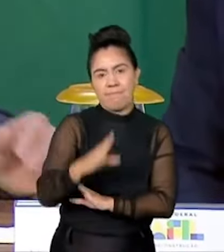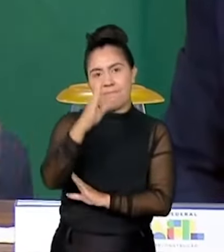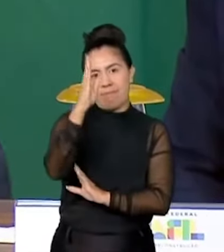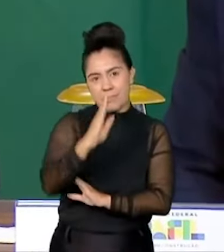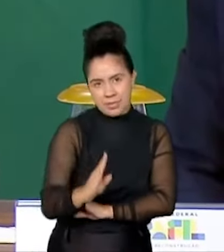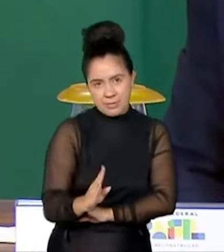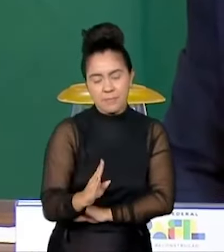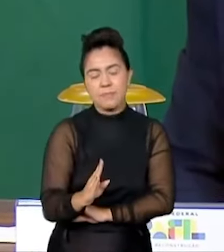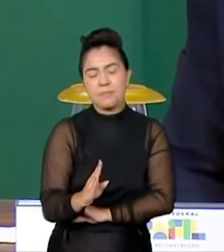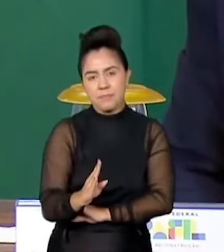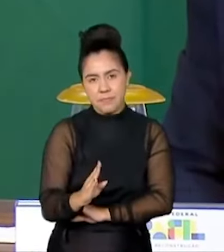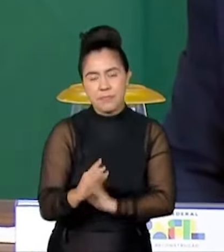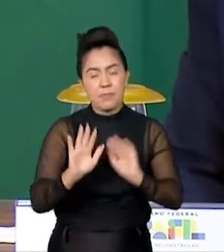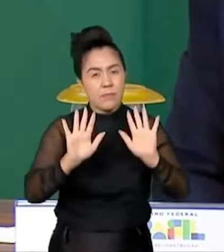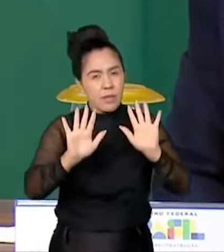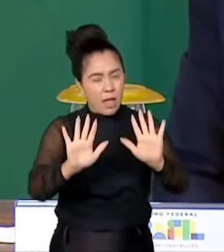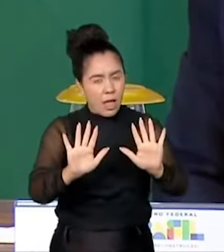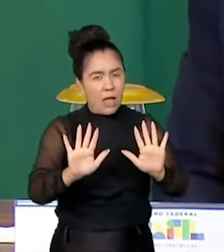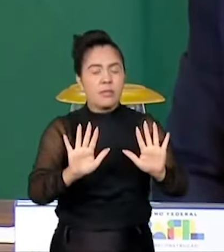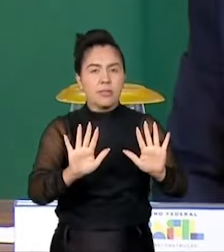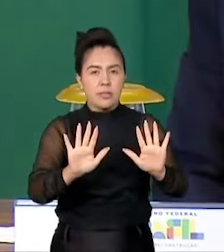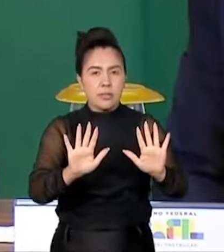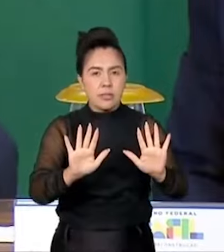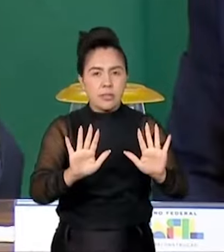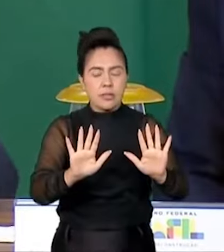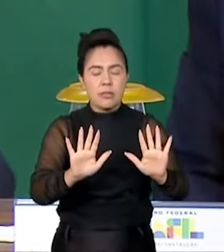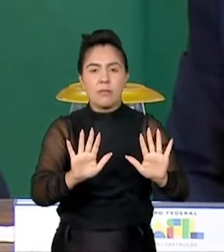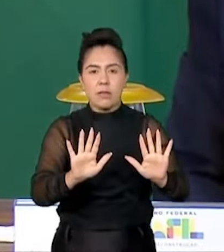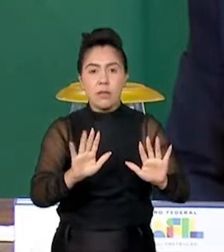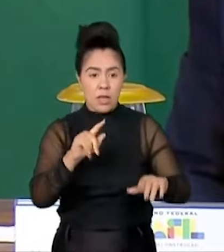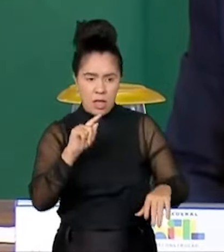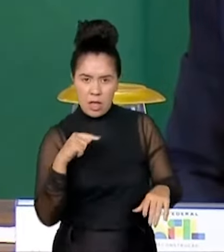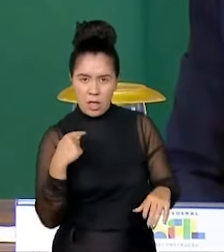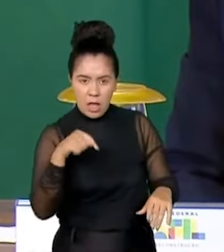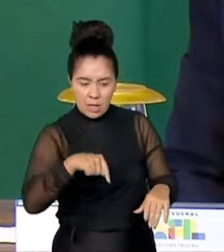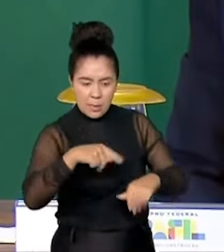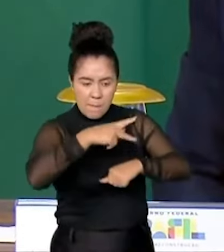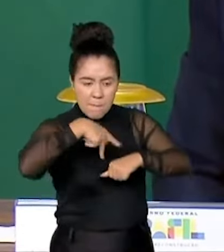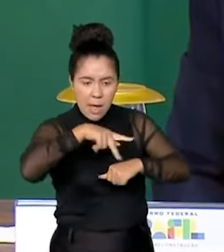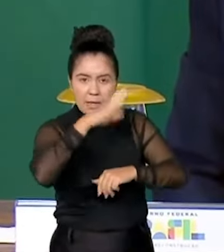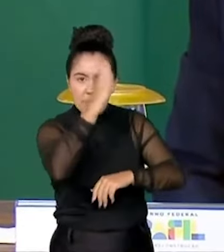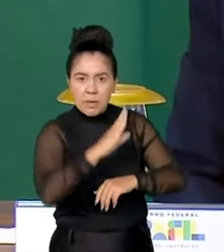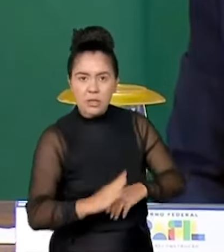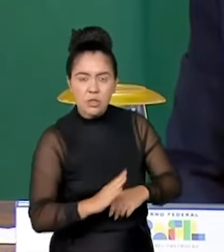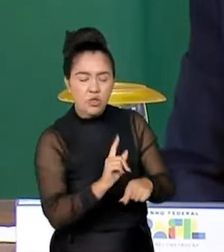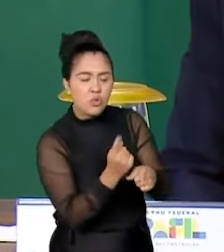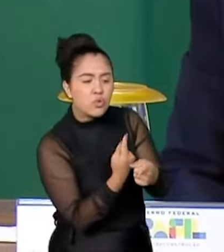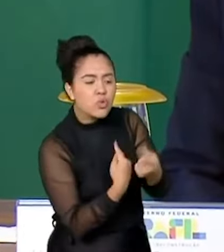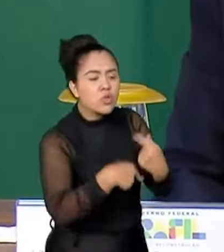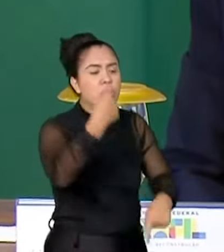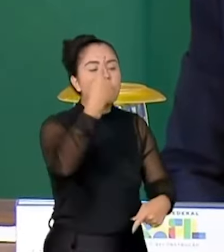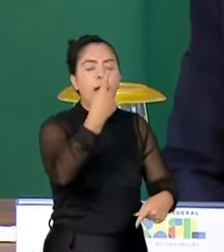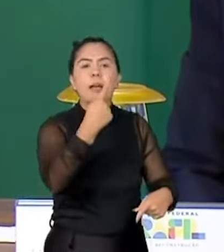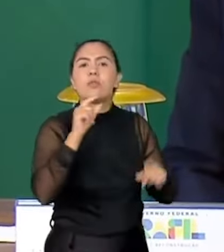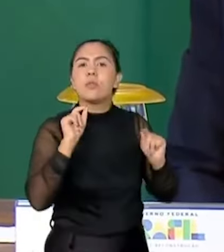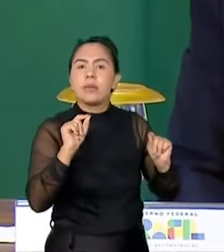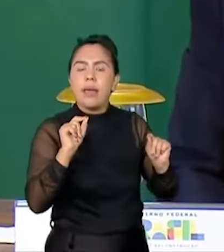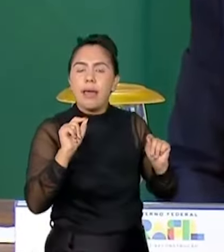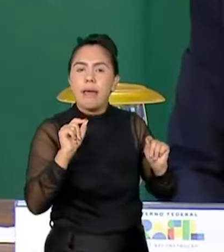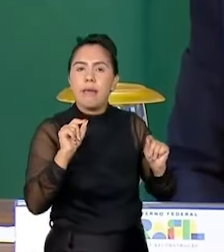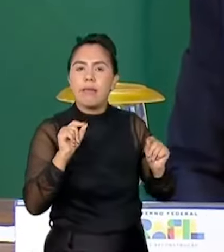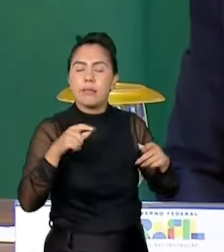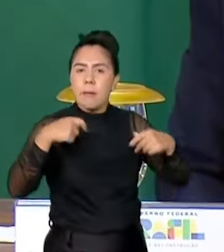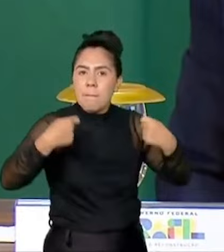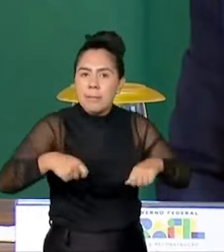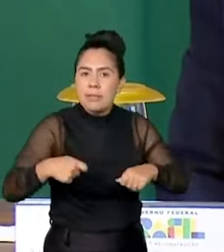A gente não teria tido o sucesso que o Brasil teve se um dia alguém não pensasse em criar